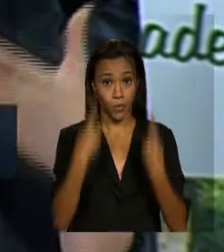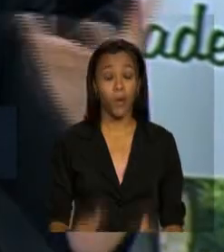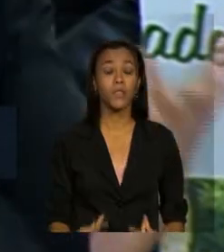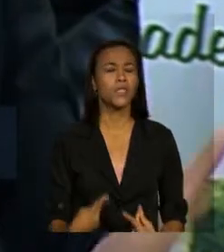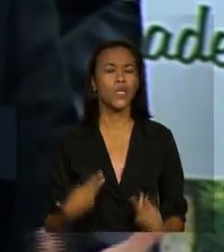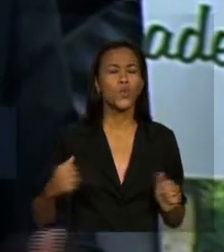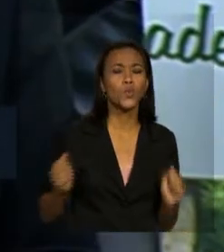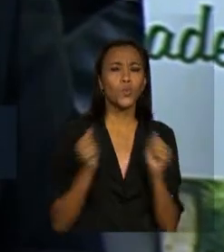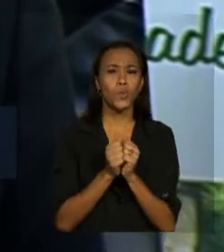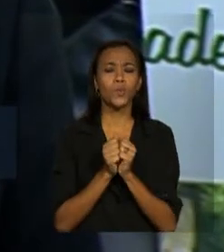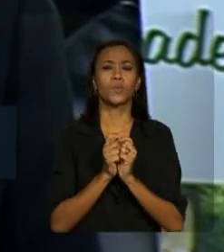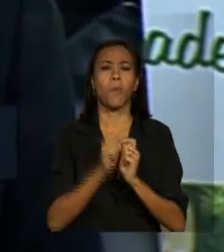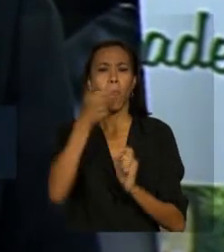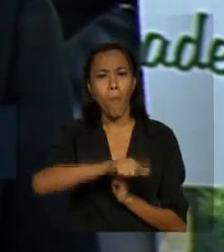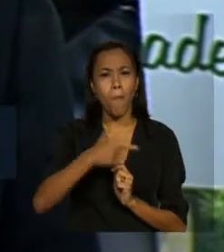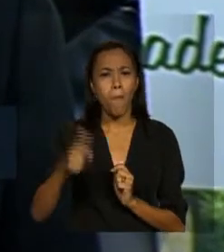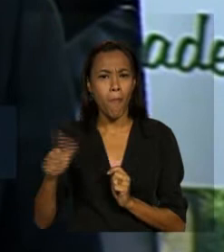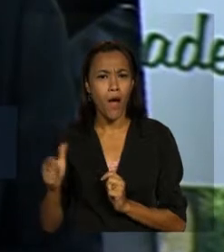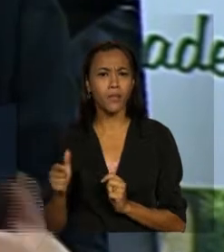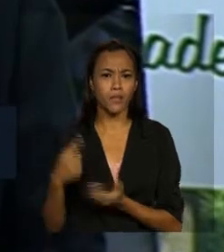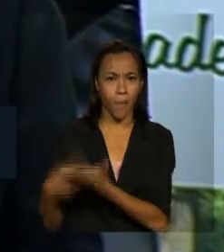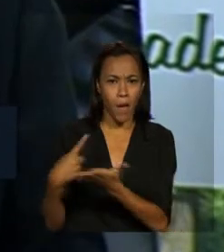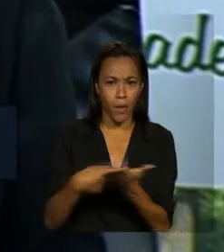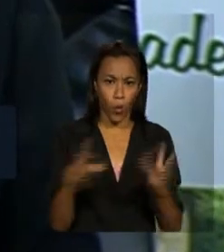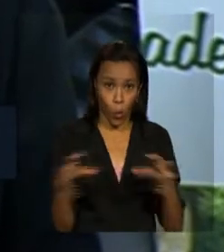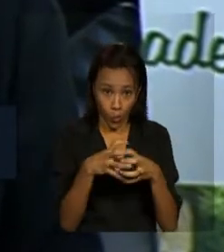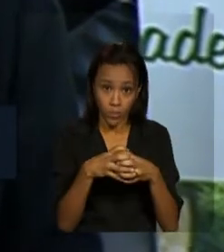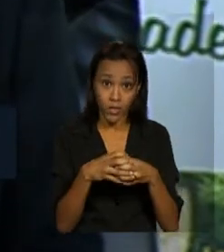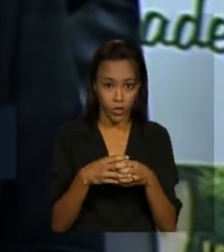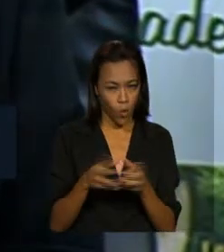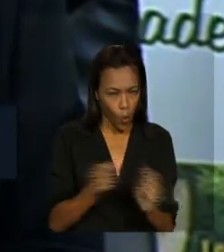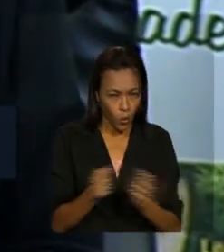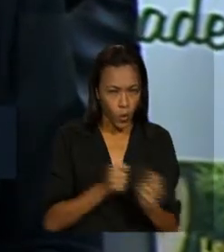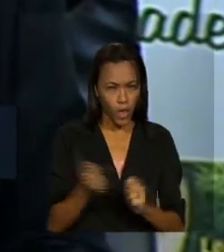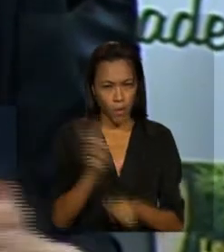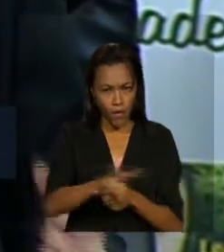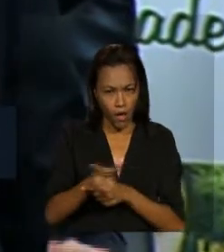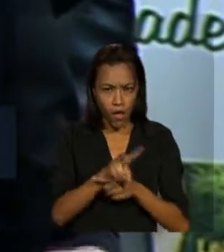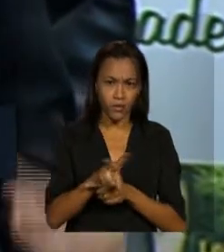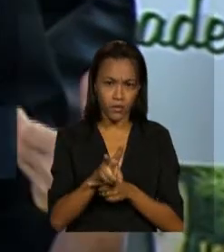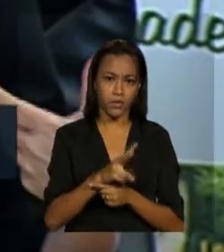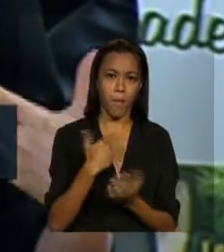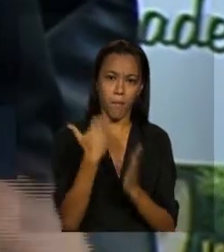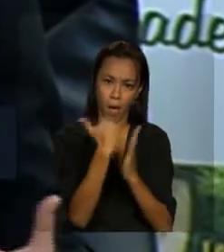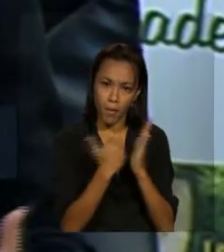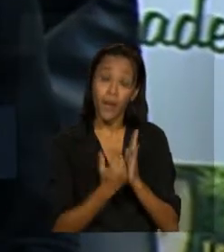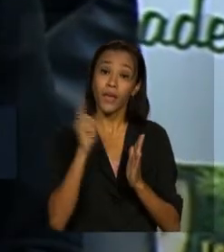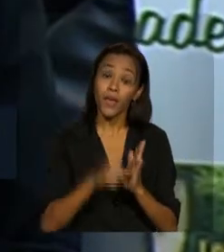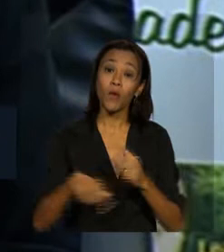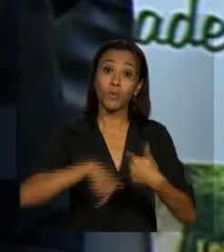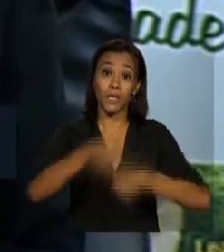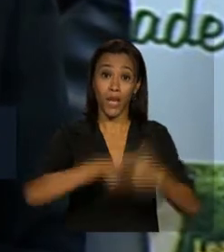trabalho conjunto com as demais pastas, monitorando o plano, que é uma execução e um trabalho coletivo